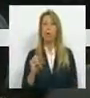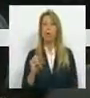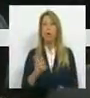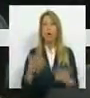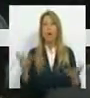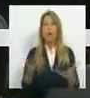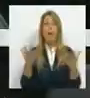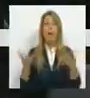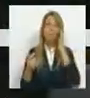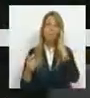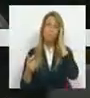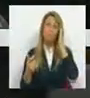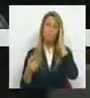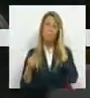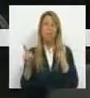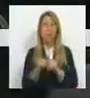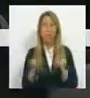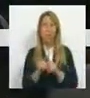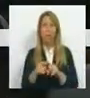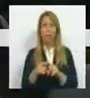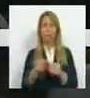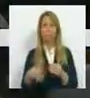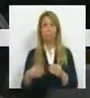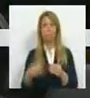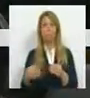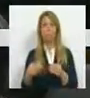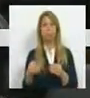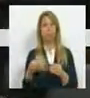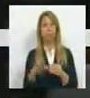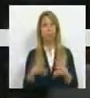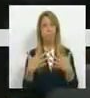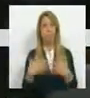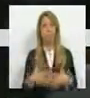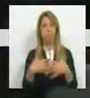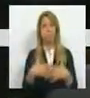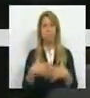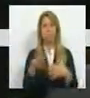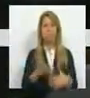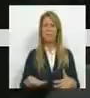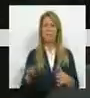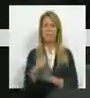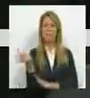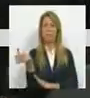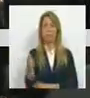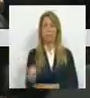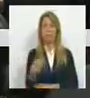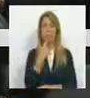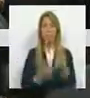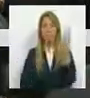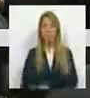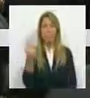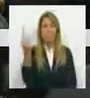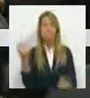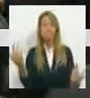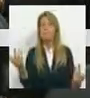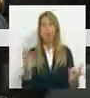digamos, uma coleção de suspeitas, uma coleção de situações rocambolescas que não